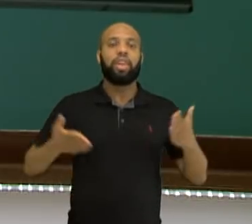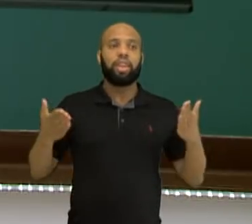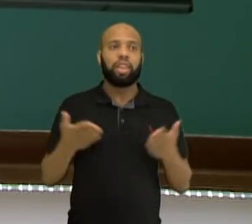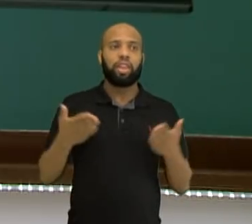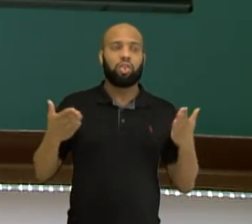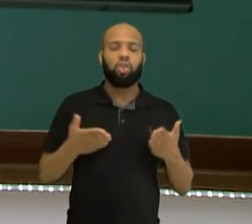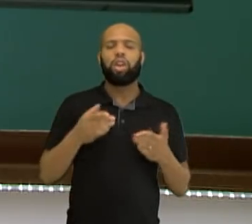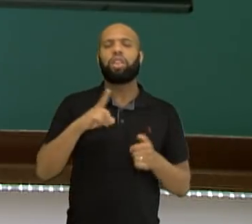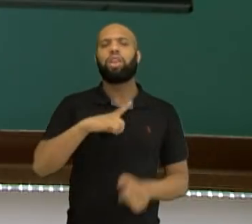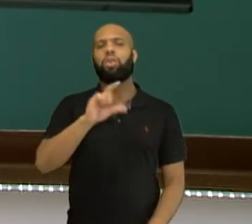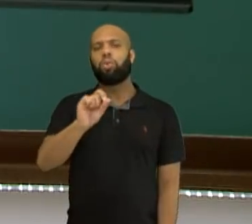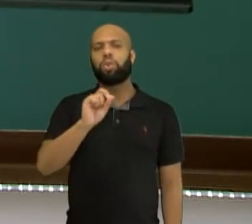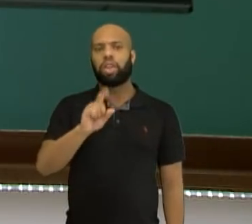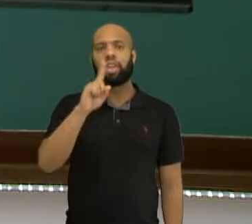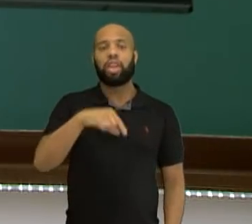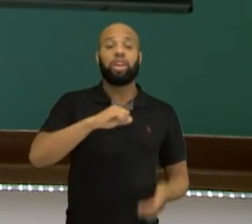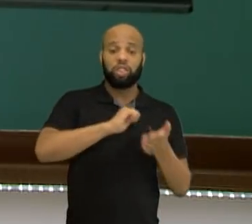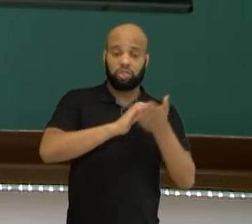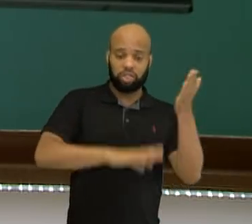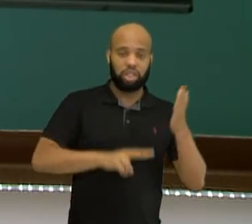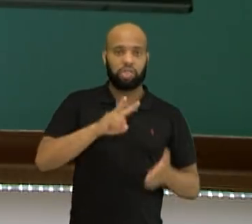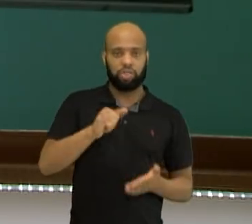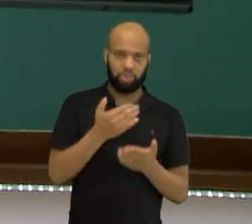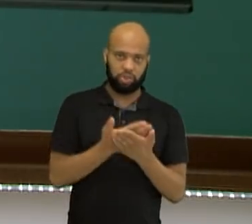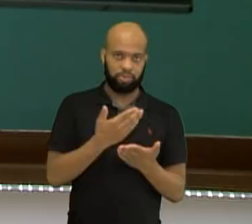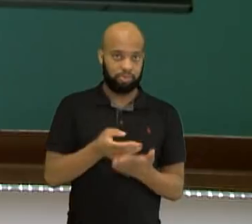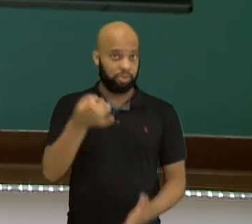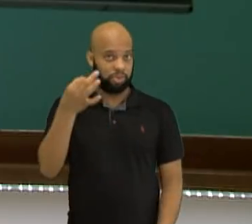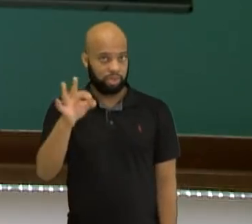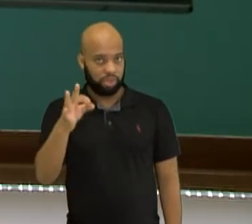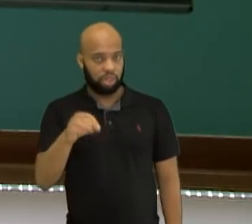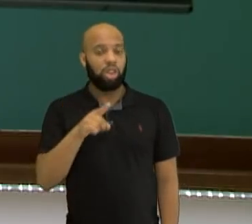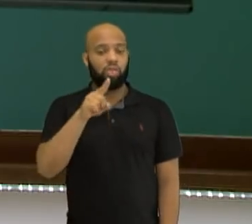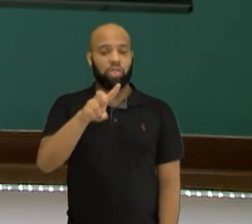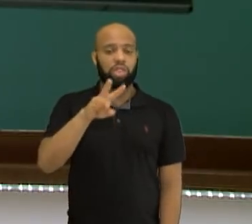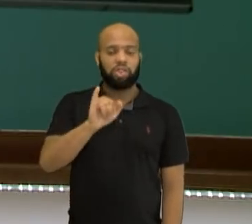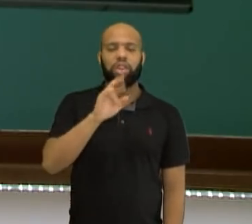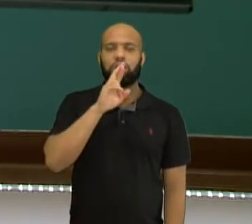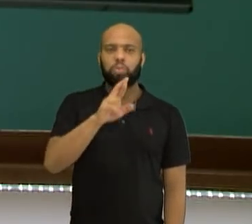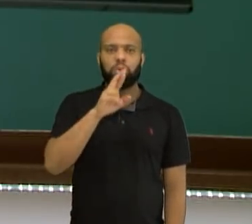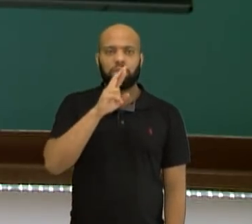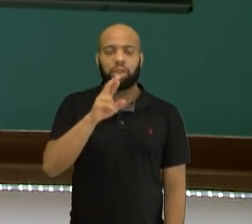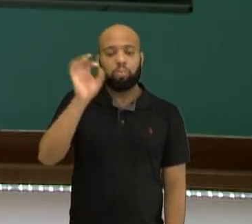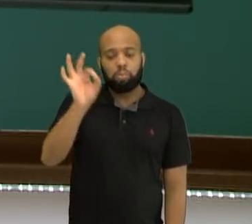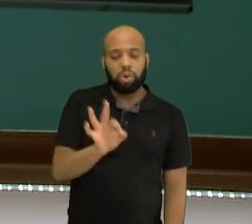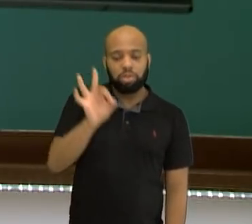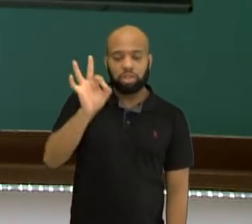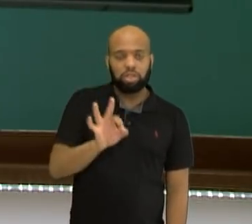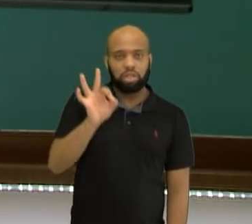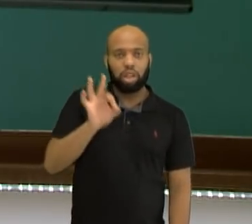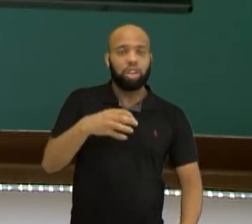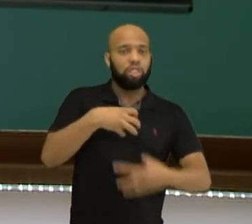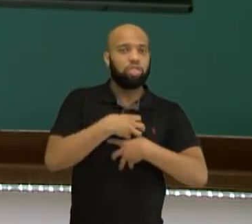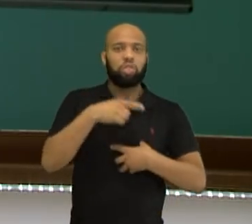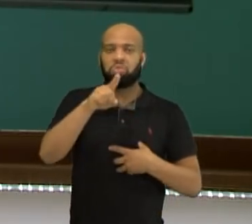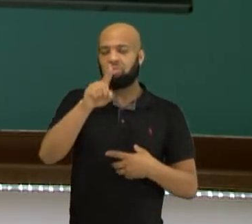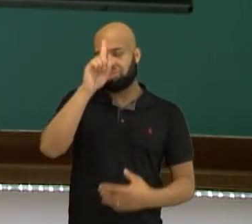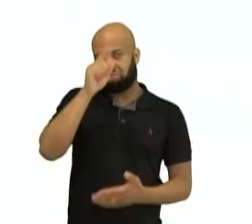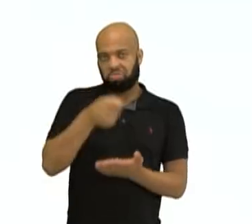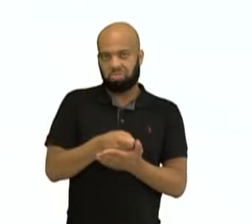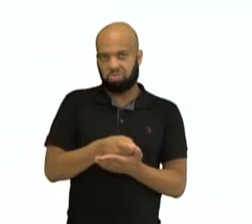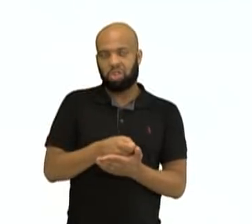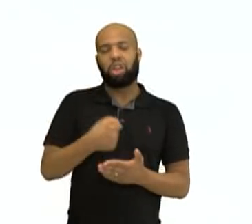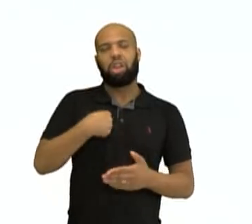Agora, nós temos alguns exercícios para trabalhar. Tá? E você vai poder resolver a porcentagem pela maneira que você quiser.